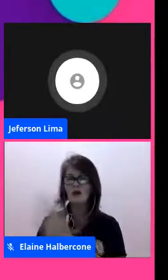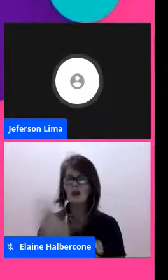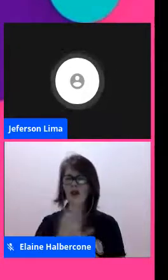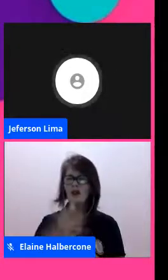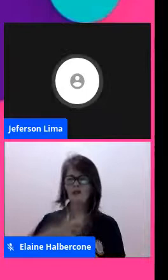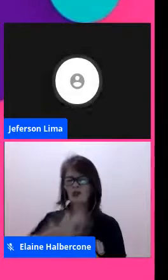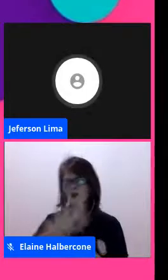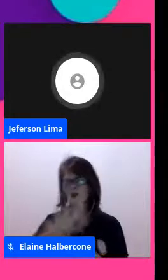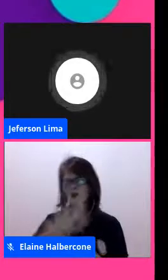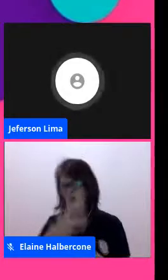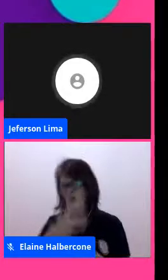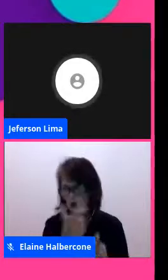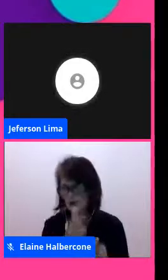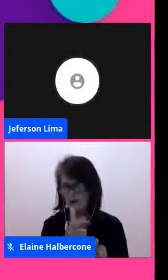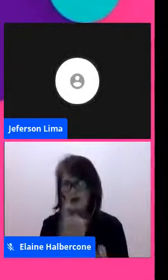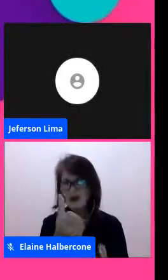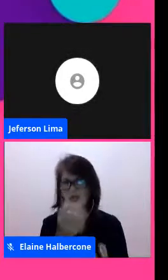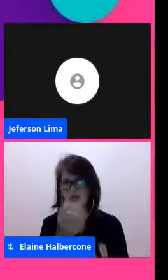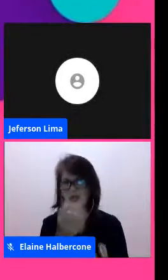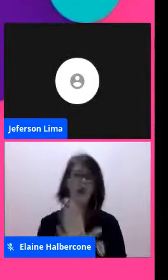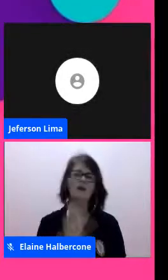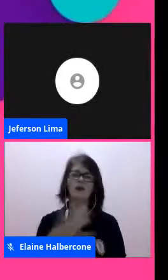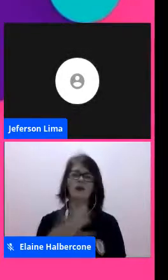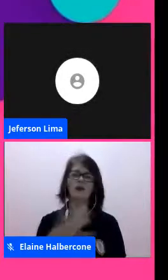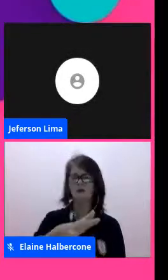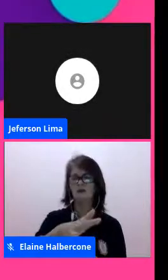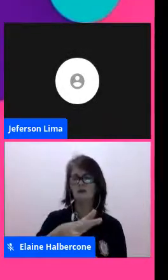eu comprei essas coisas aqui, elas custaram R$ 60.